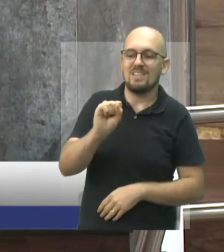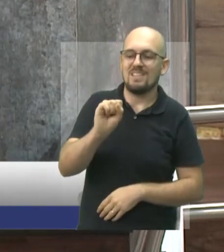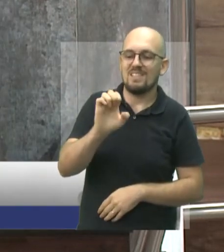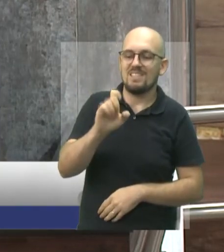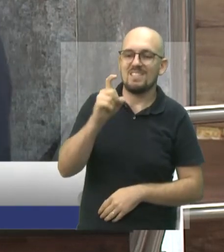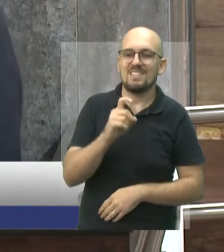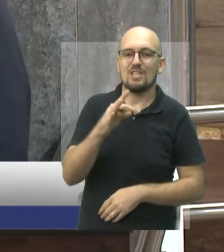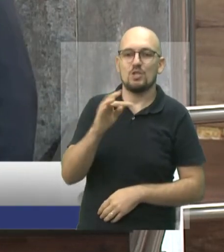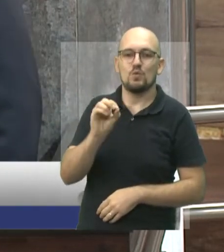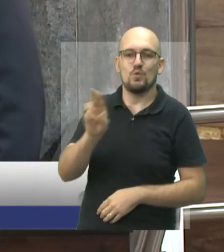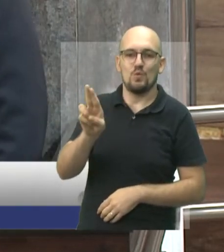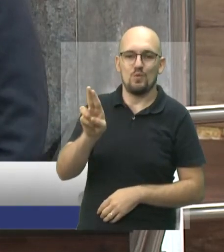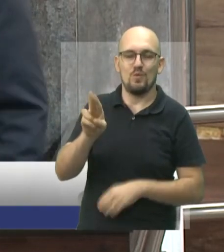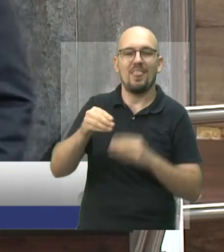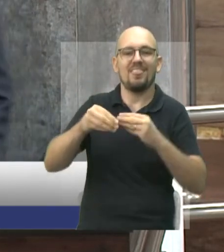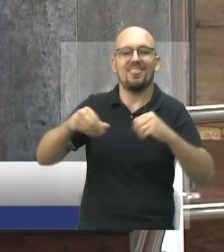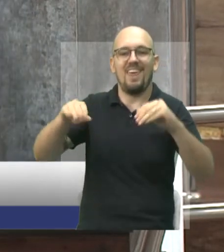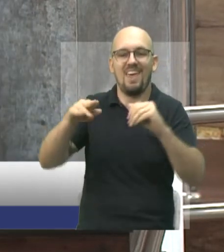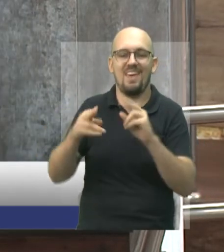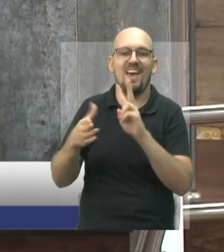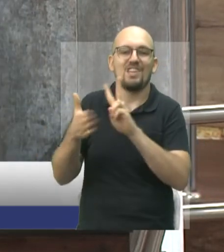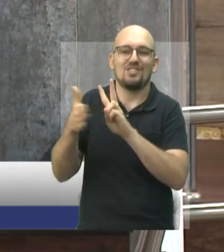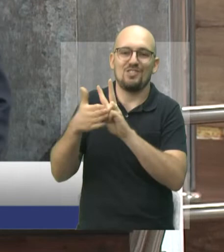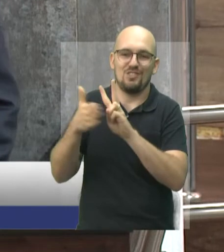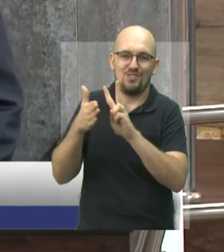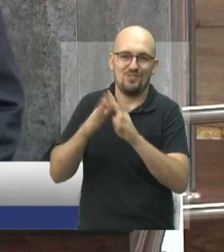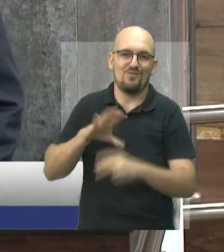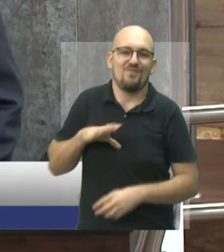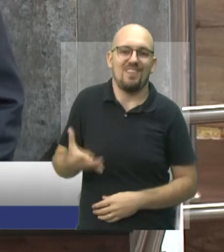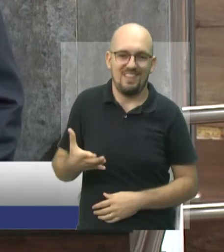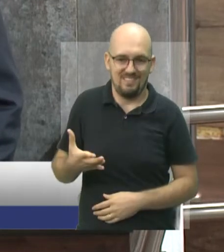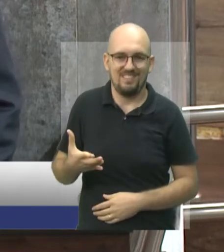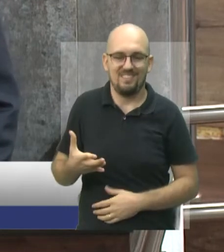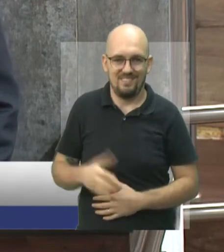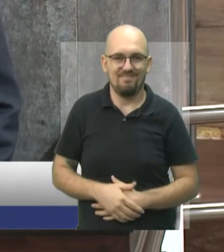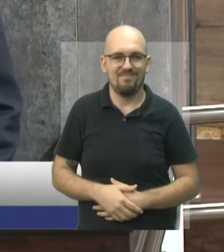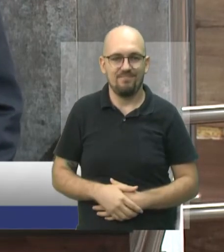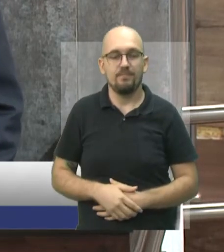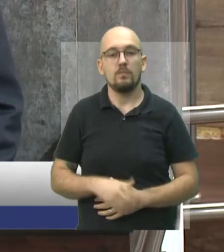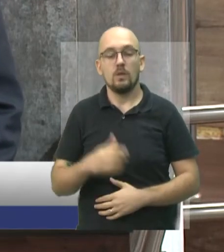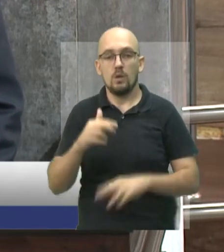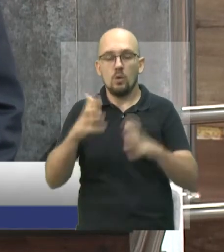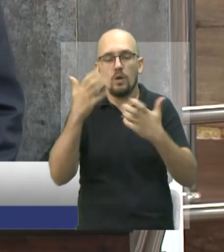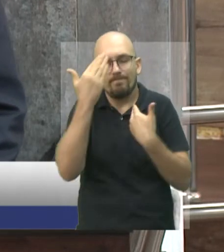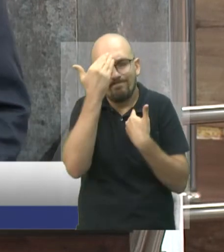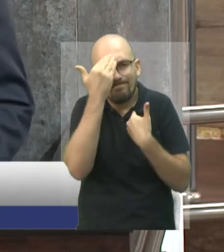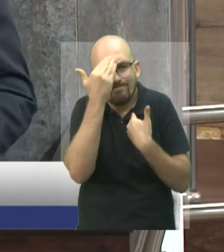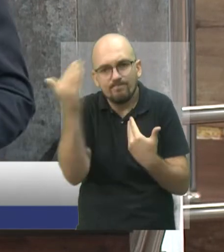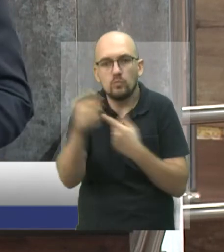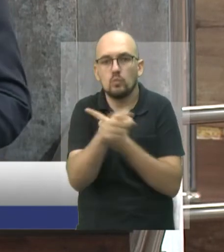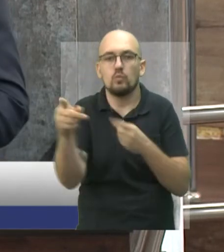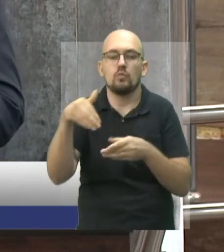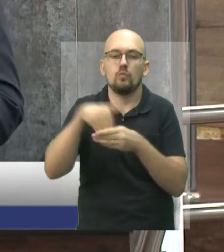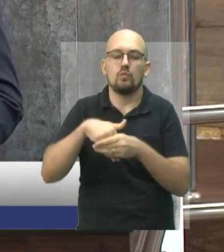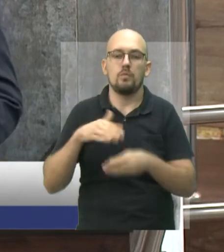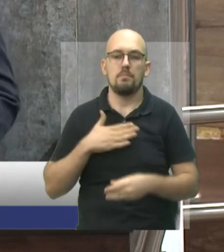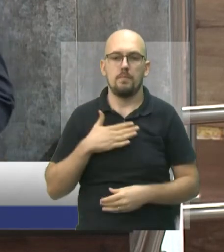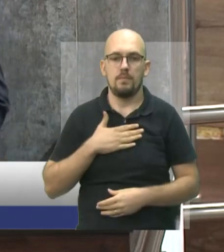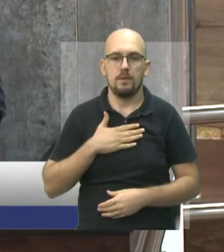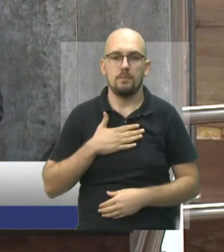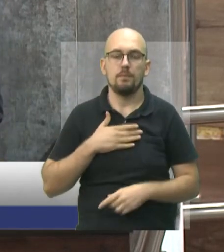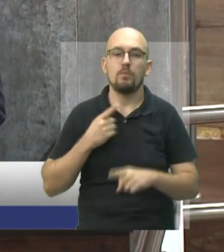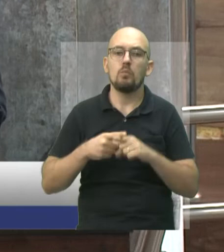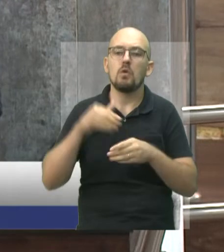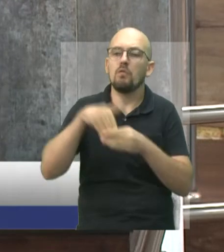Eu quero agradecer imensamente a todos aqueles que depositaram o voto de confiança em mim. O voto é algo tão